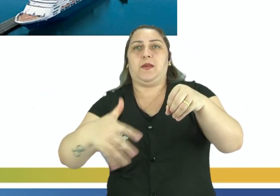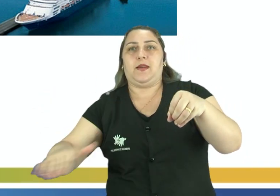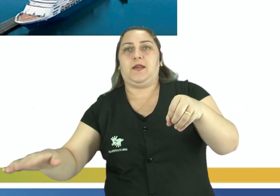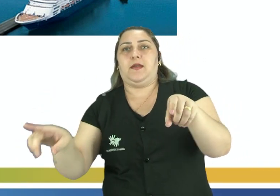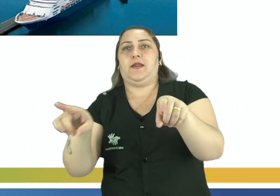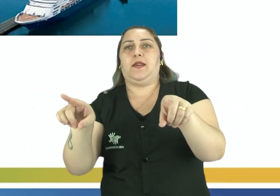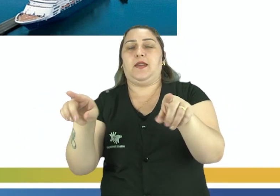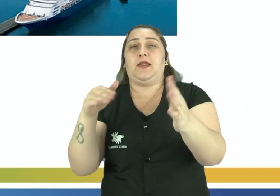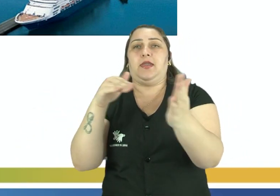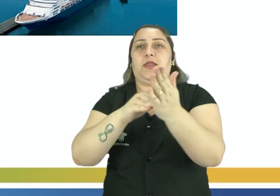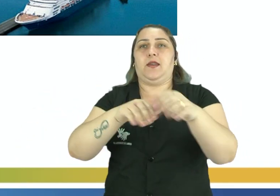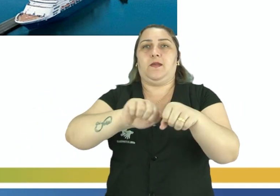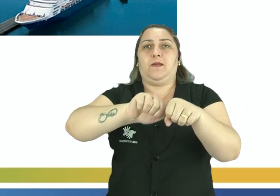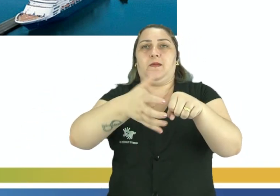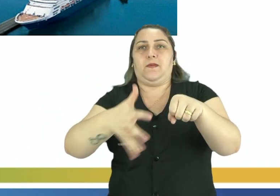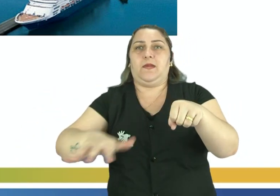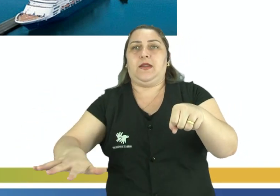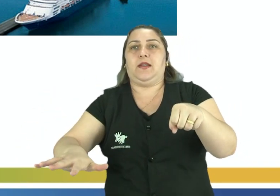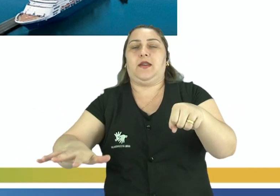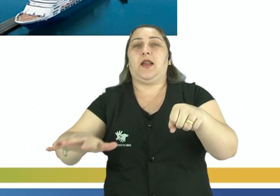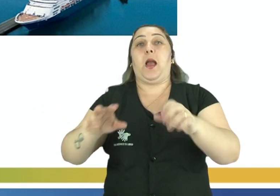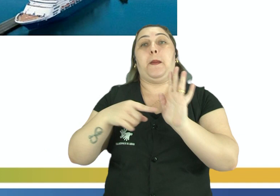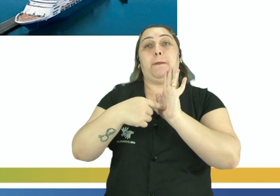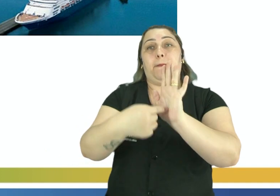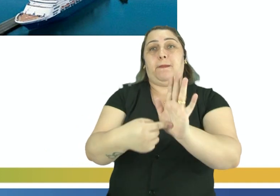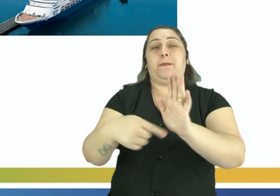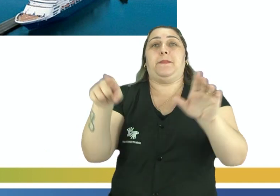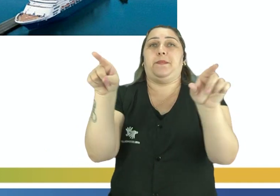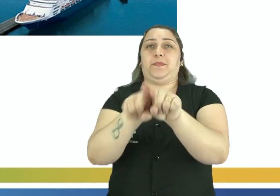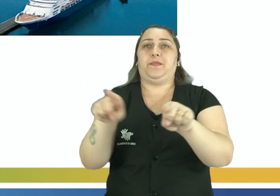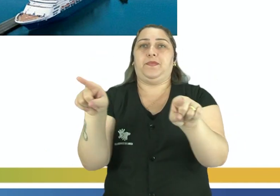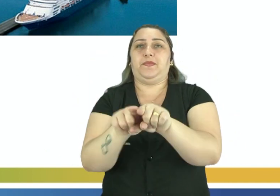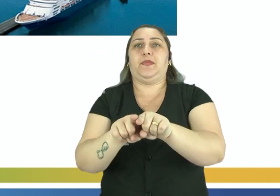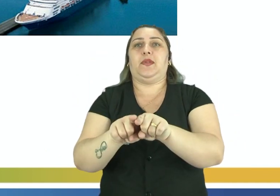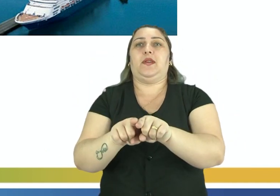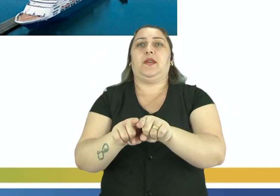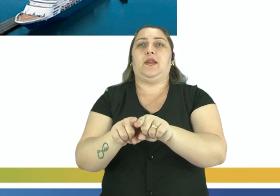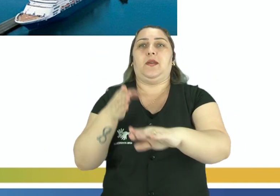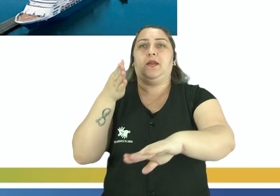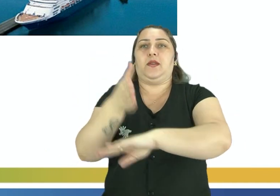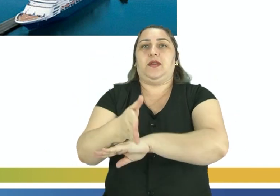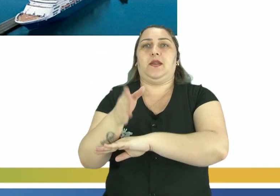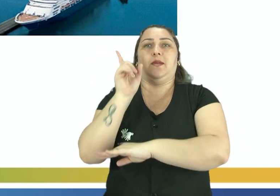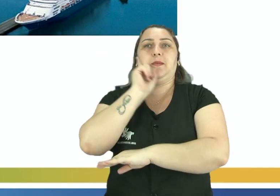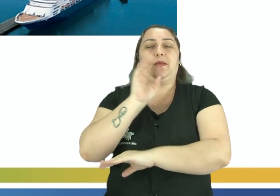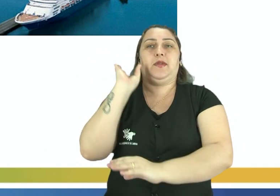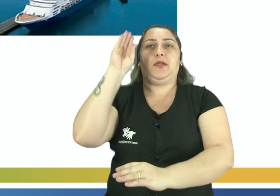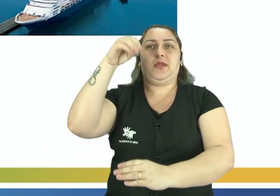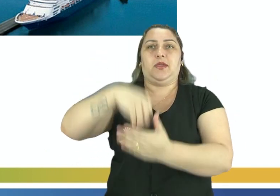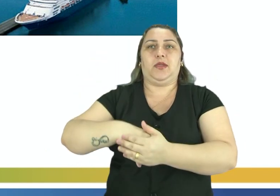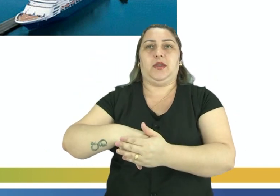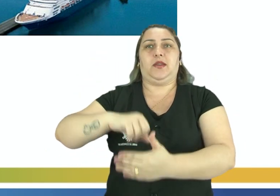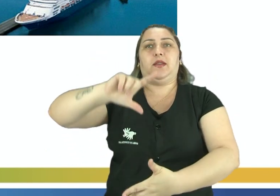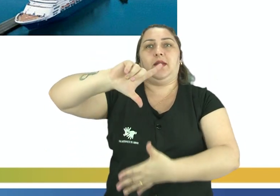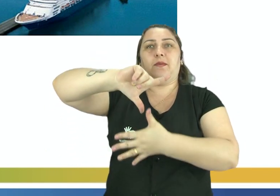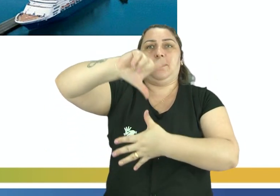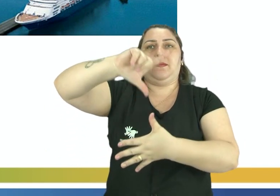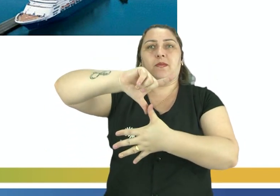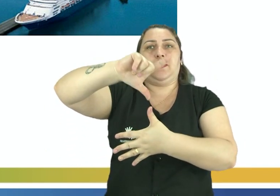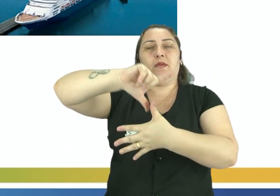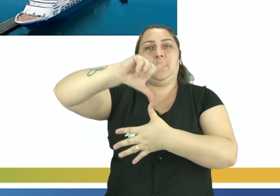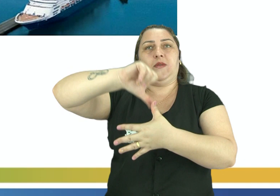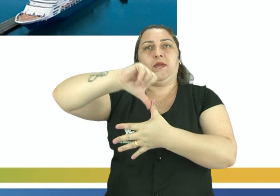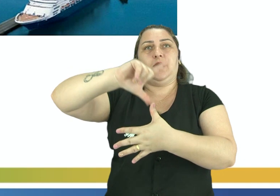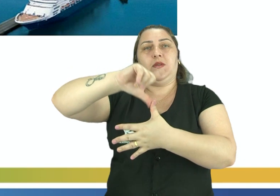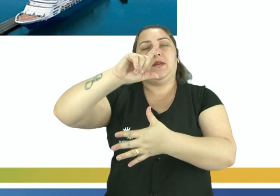Atlântico. Então essa mostra também uma intervenção americana dentro da América Latina, e no